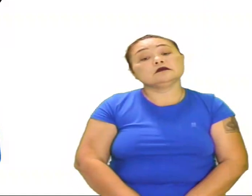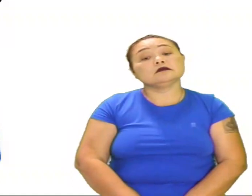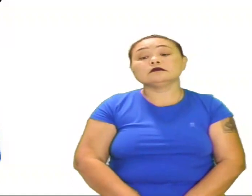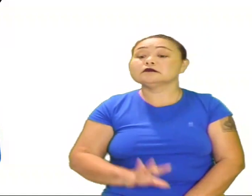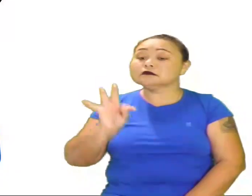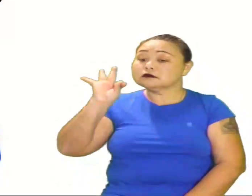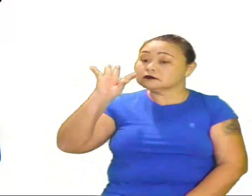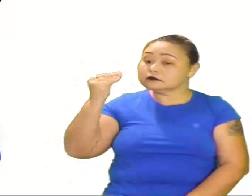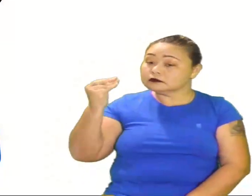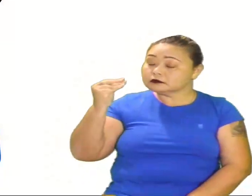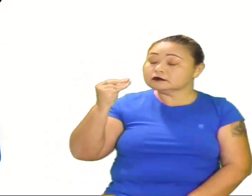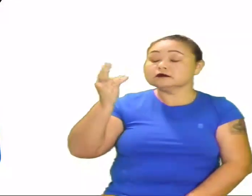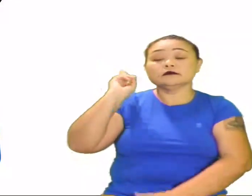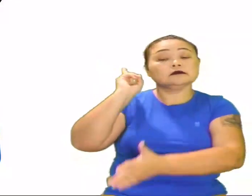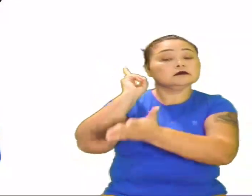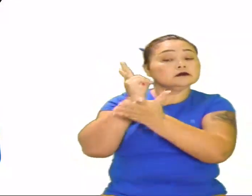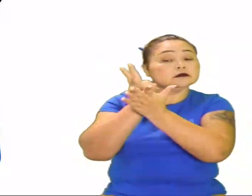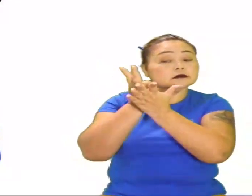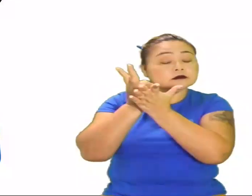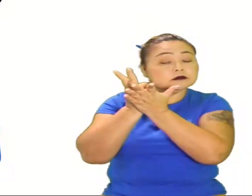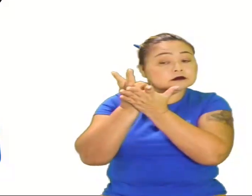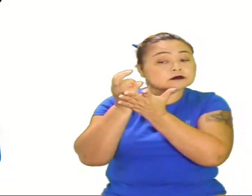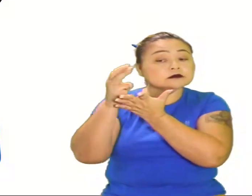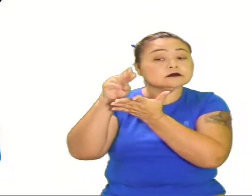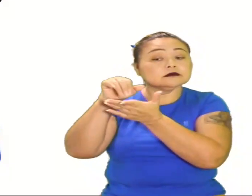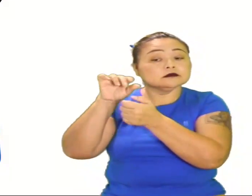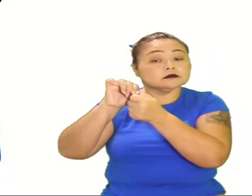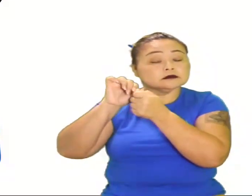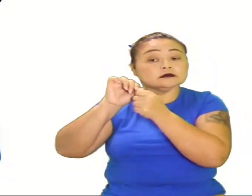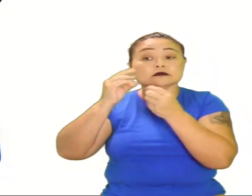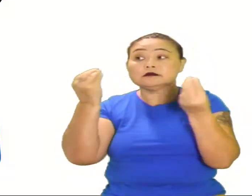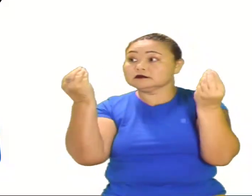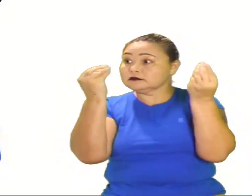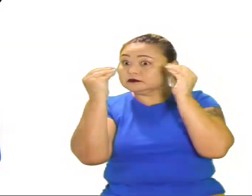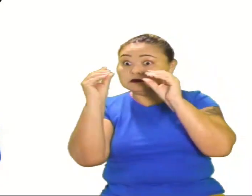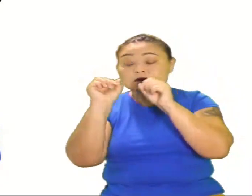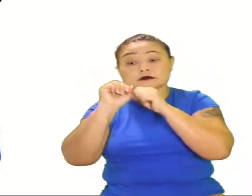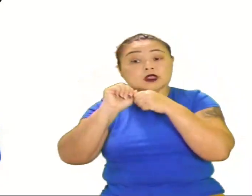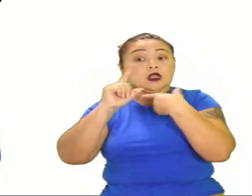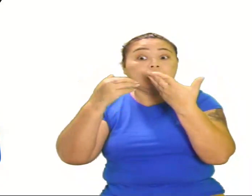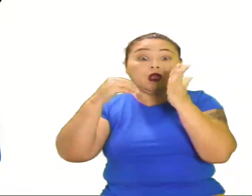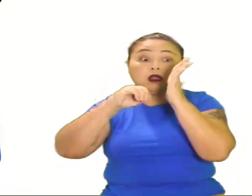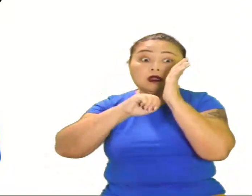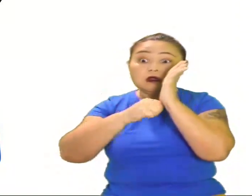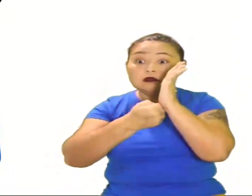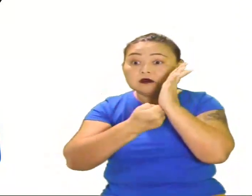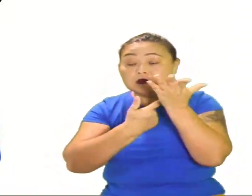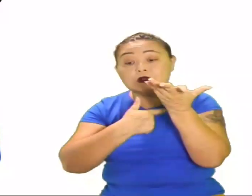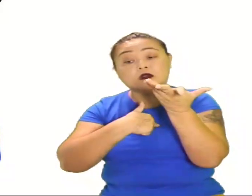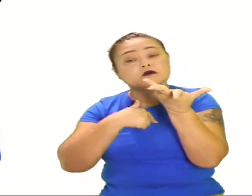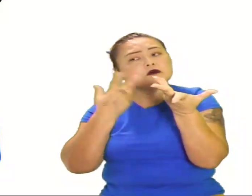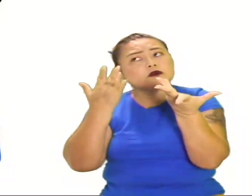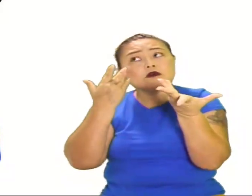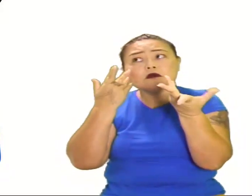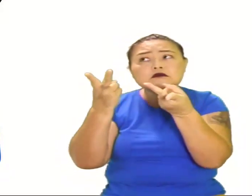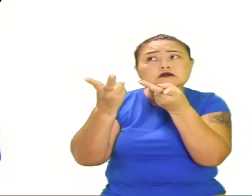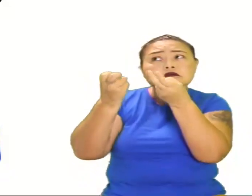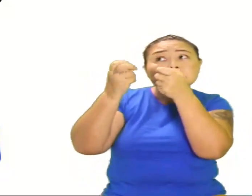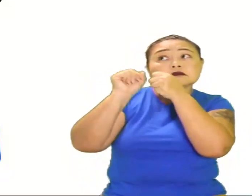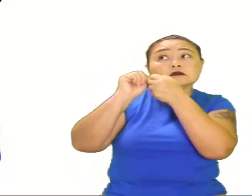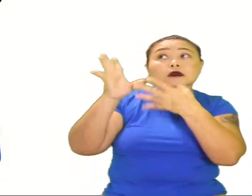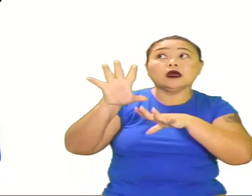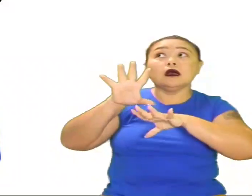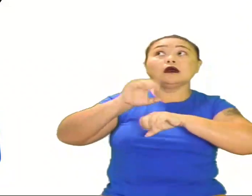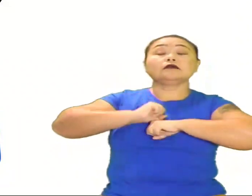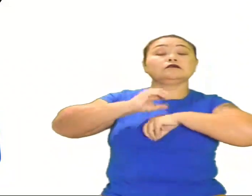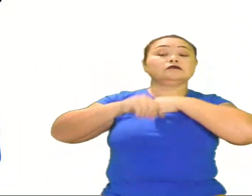Então, todos seguiram o mesmo modelinho, né? Então, interpolar não tem mistério. É só você pegar o jeito aí, já vai ficar no